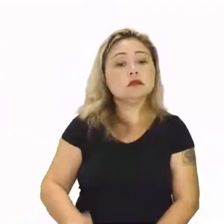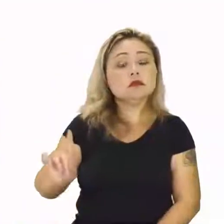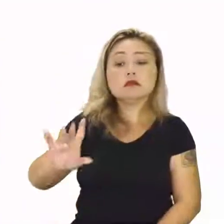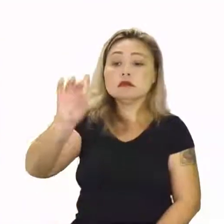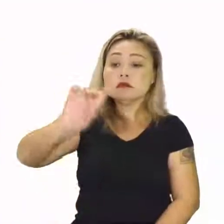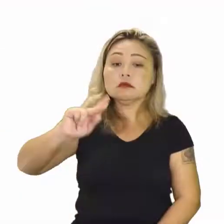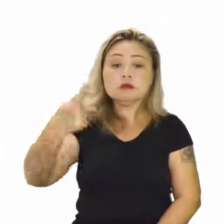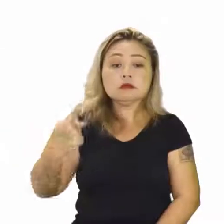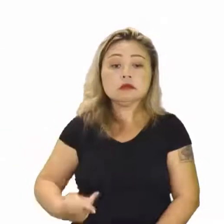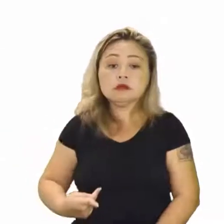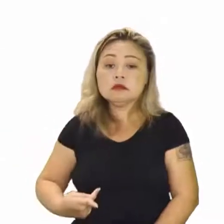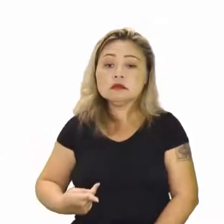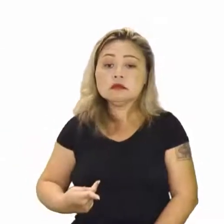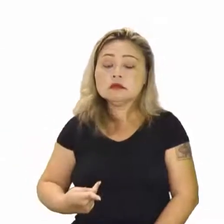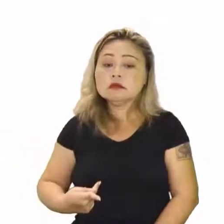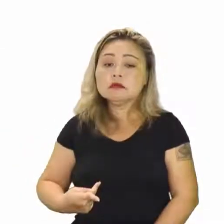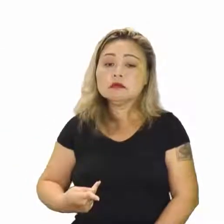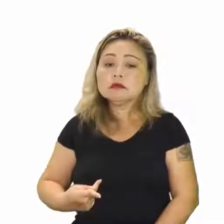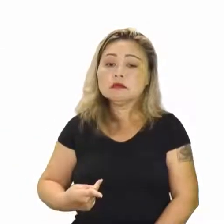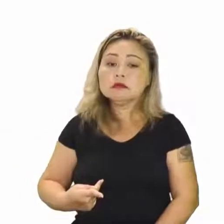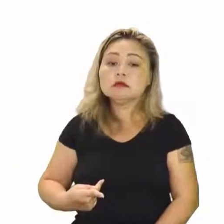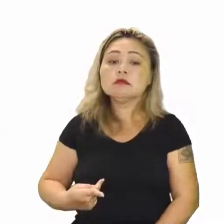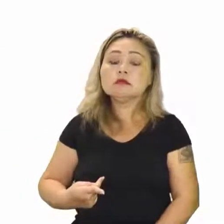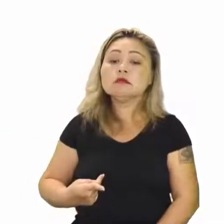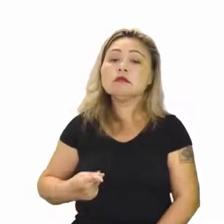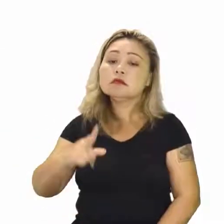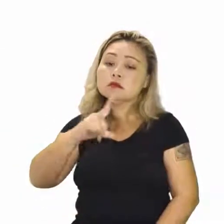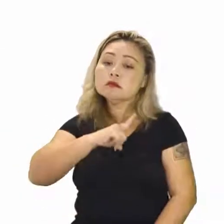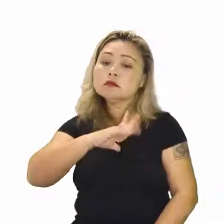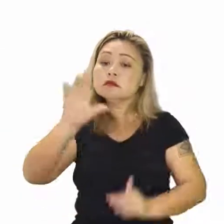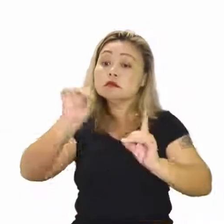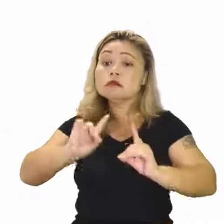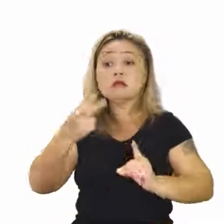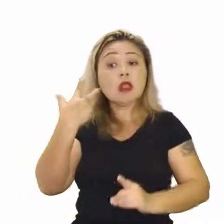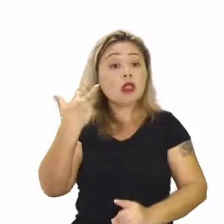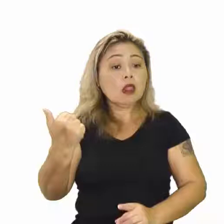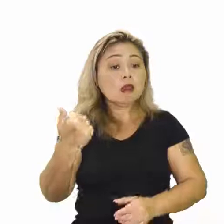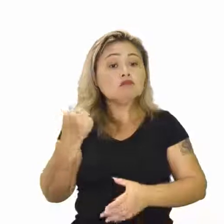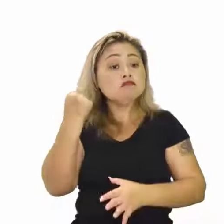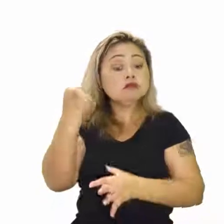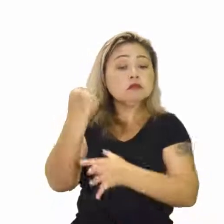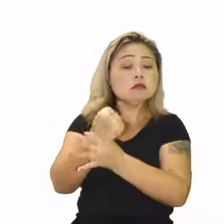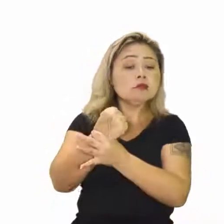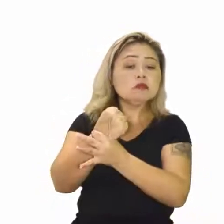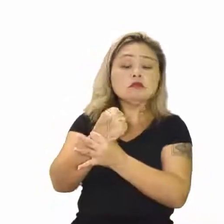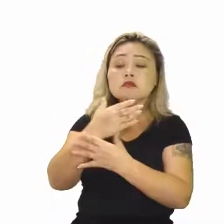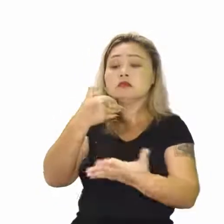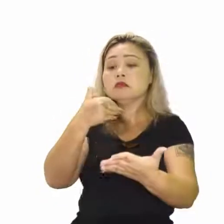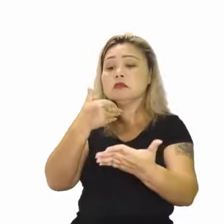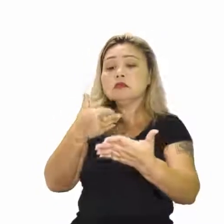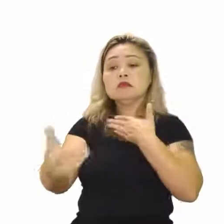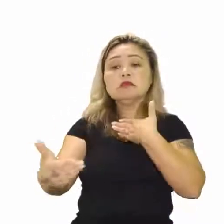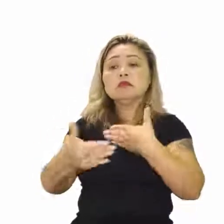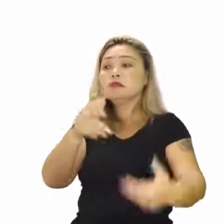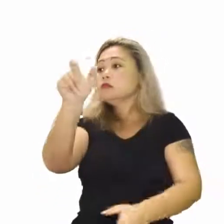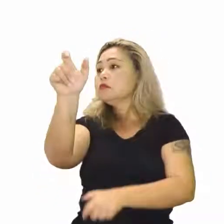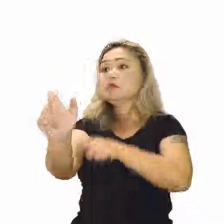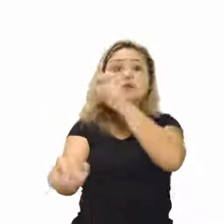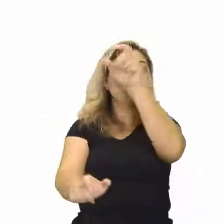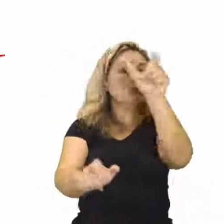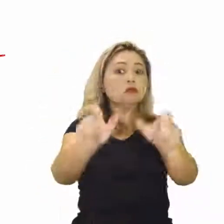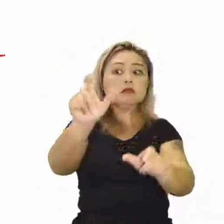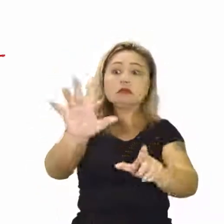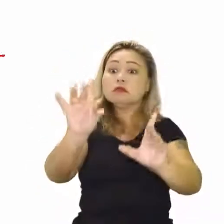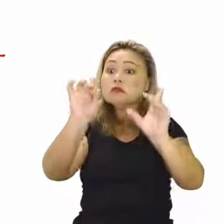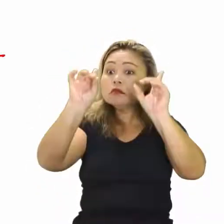Os direitos humanos, ele consiste em direitos naturais garantidos a todo e qualquer indivíduo.